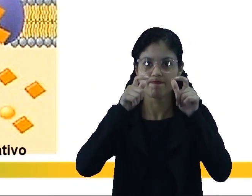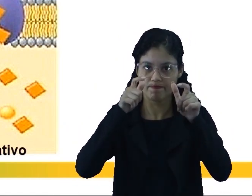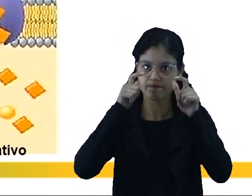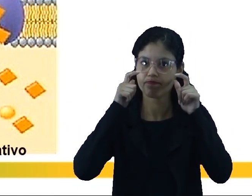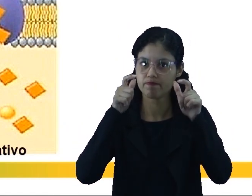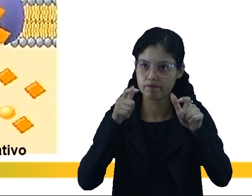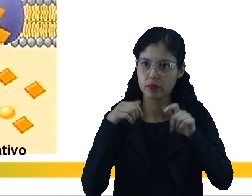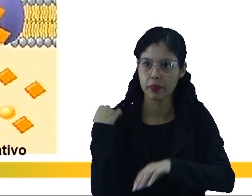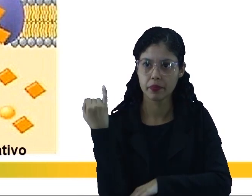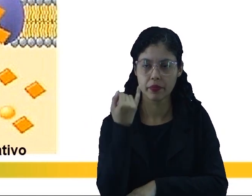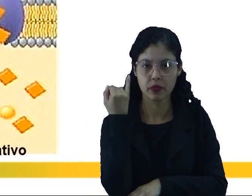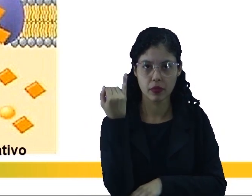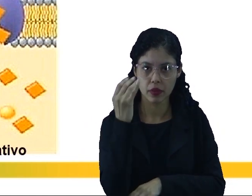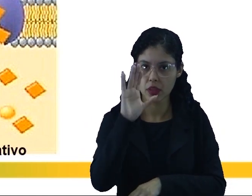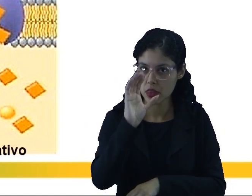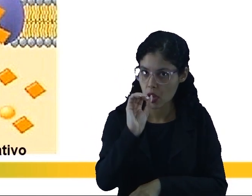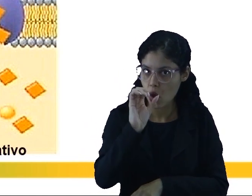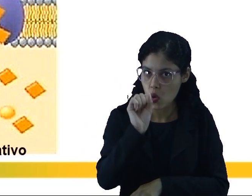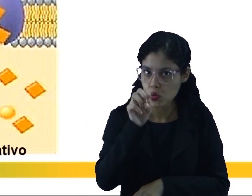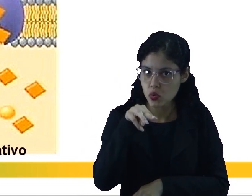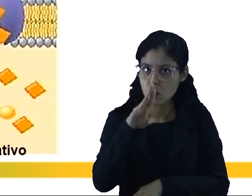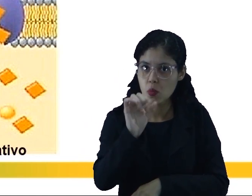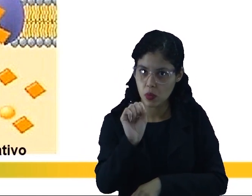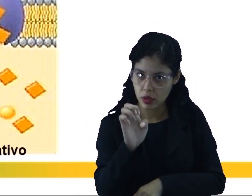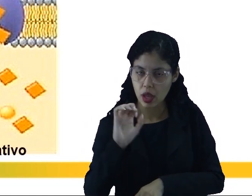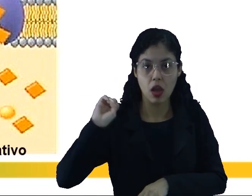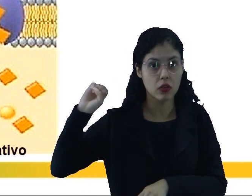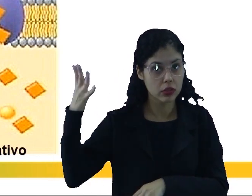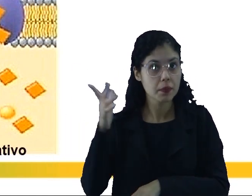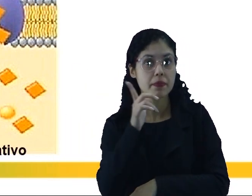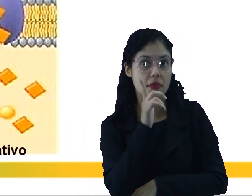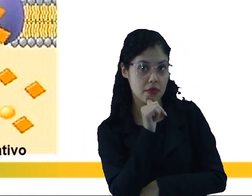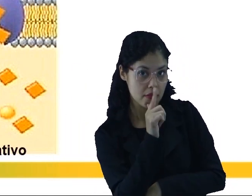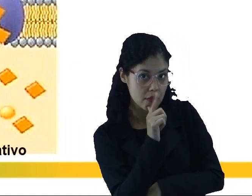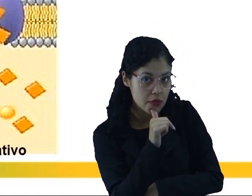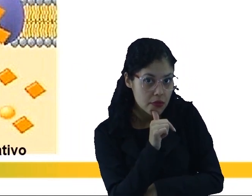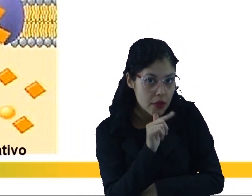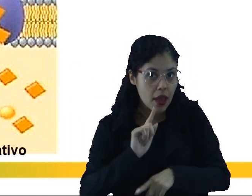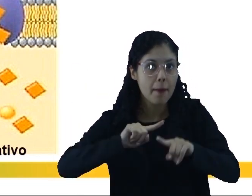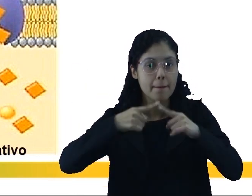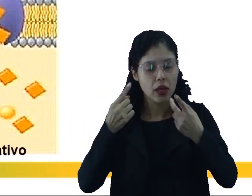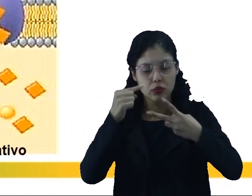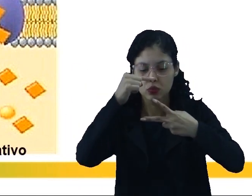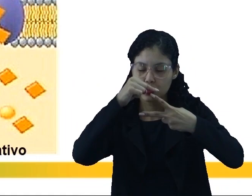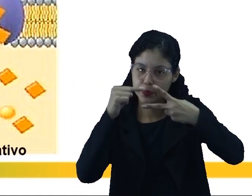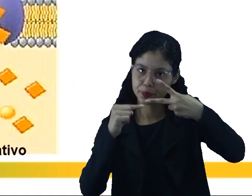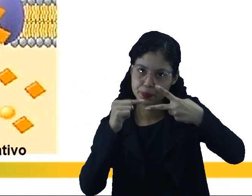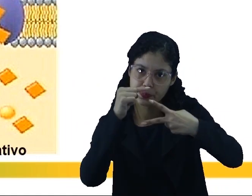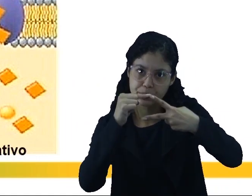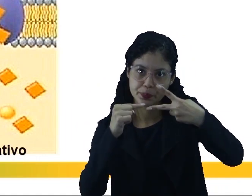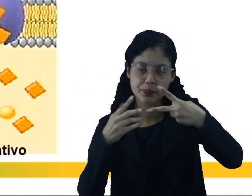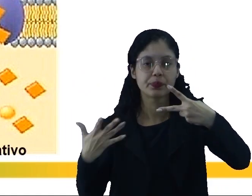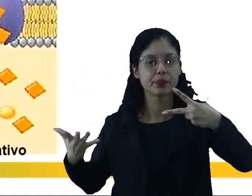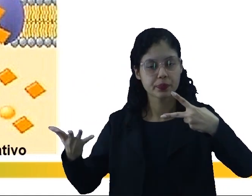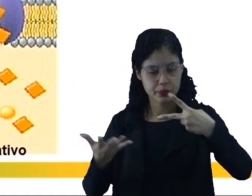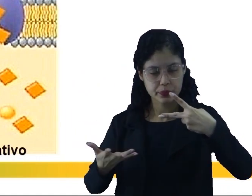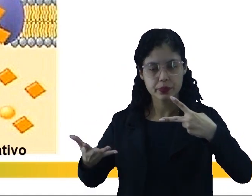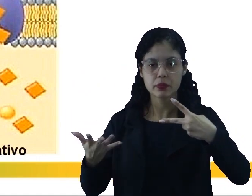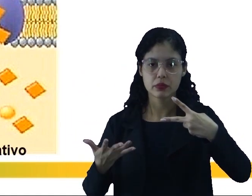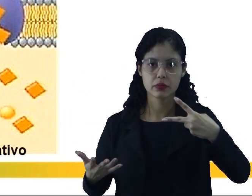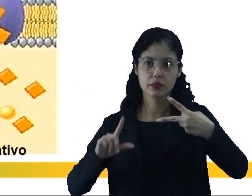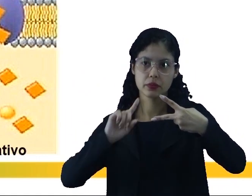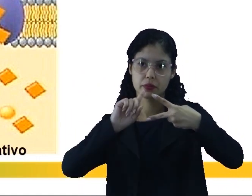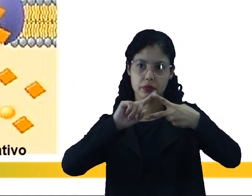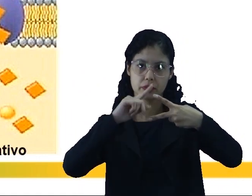importante. A gente já falou da osmose, a osmose acontece para a água, mas a gente vai ter dois tipos de transportes básicos também.